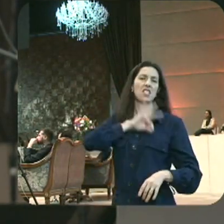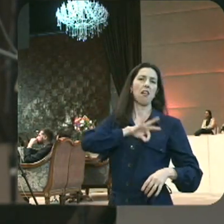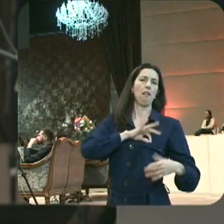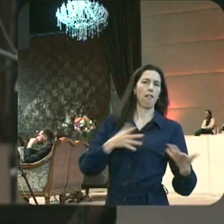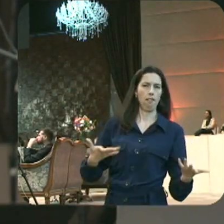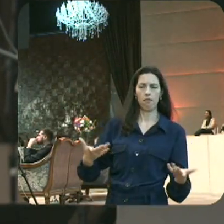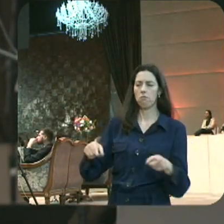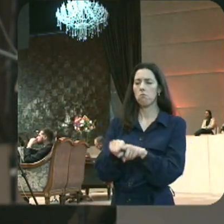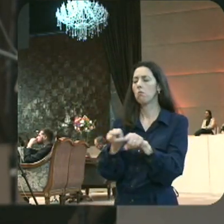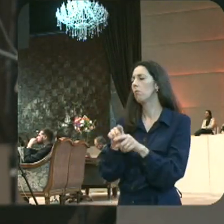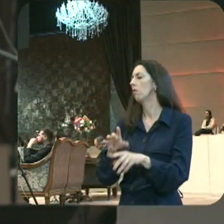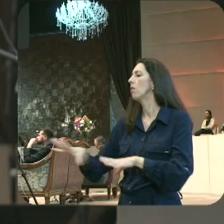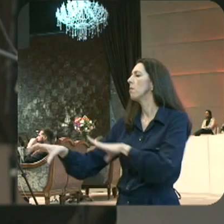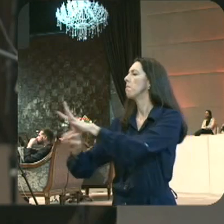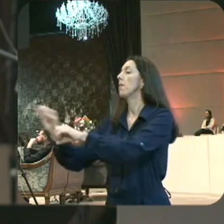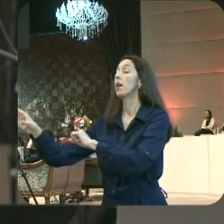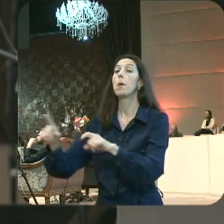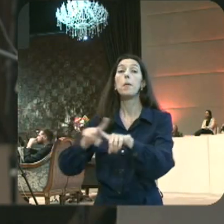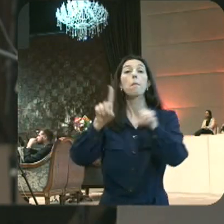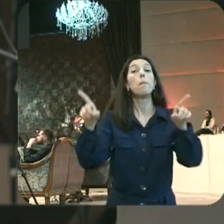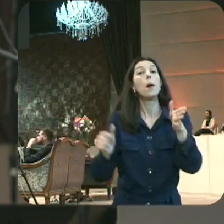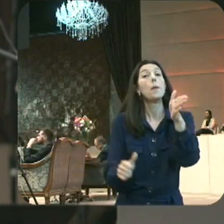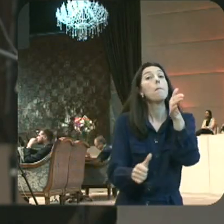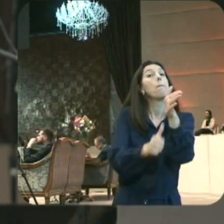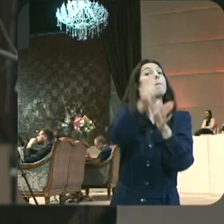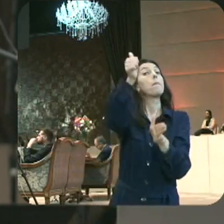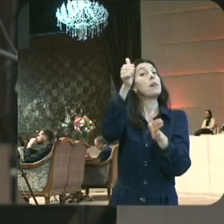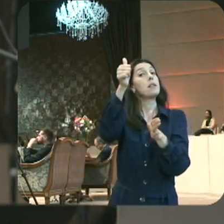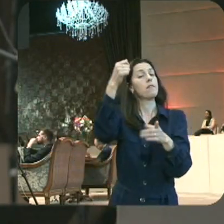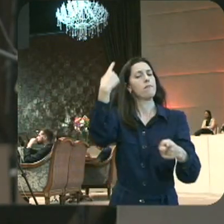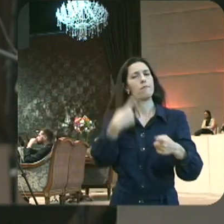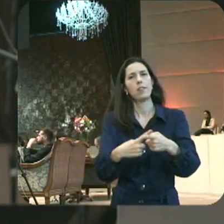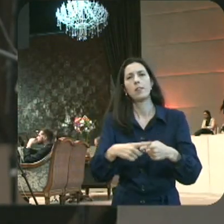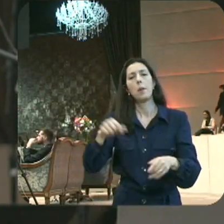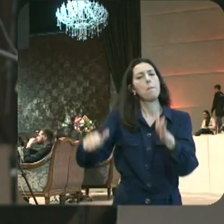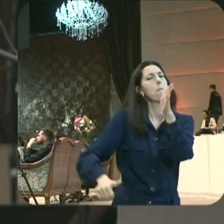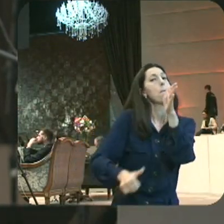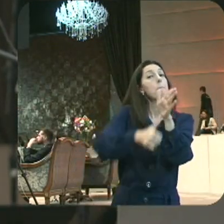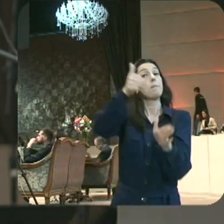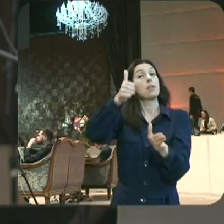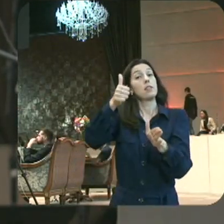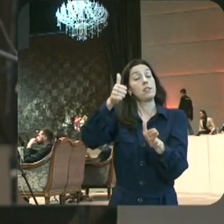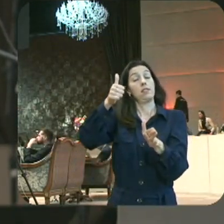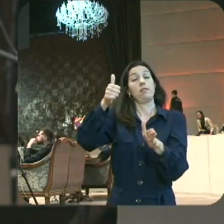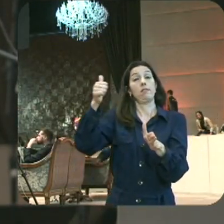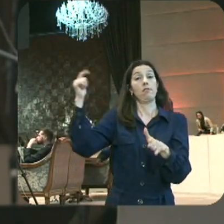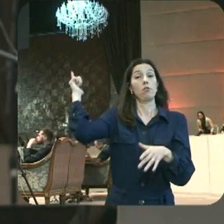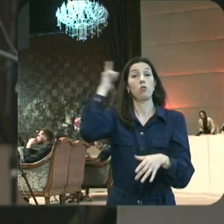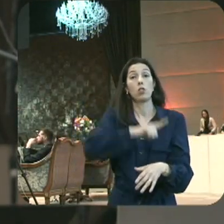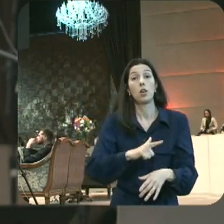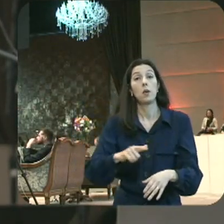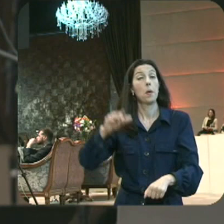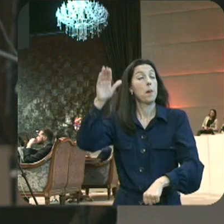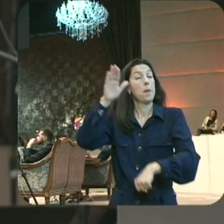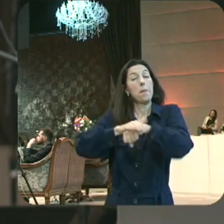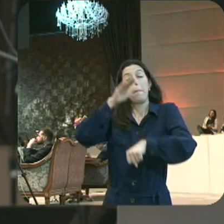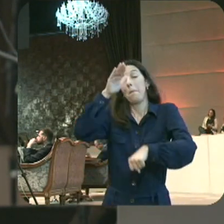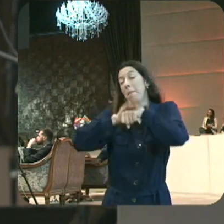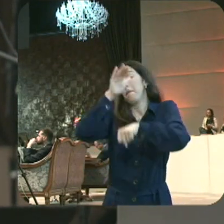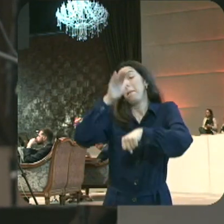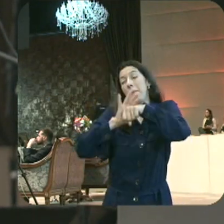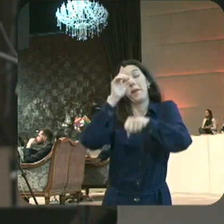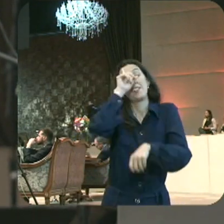como aquela era a primeira batalha e era a primeira vitória, e Deus tinha escolhido a mais